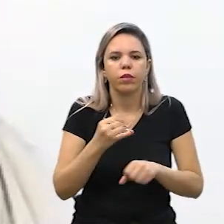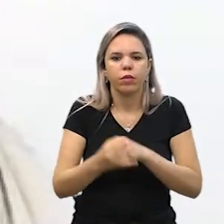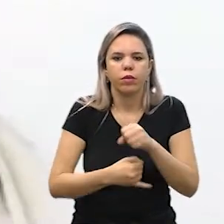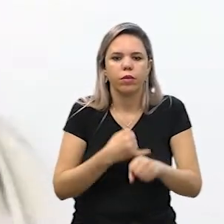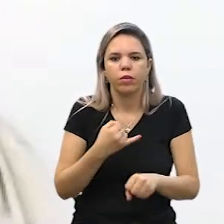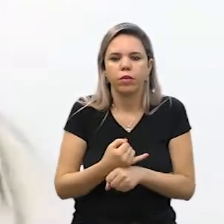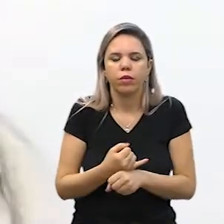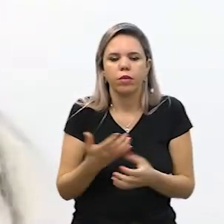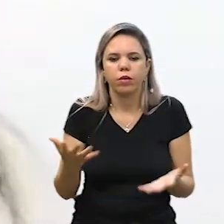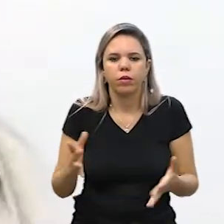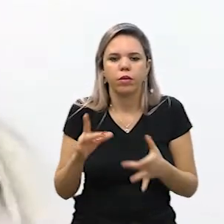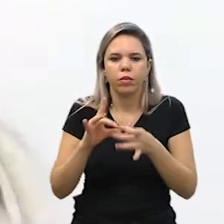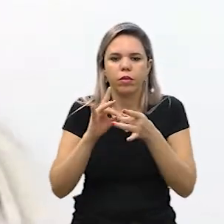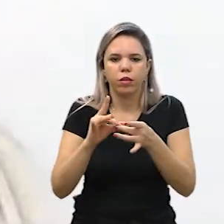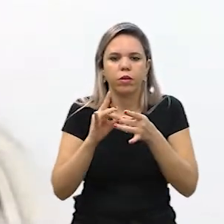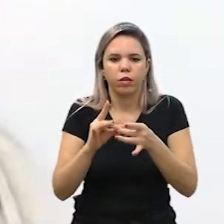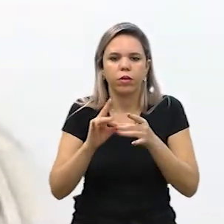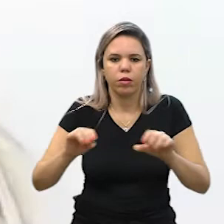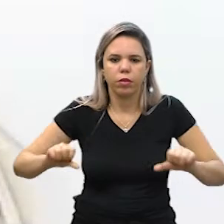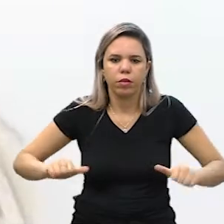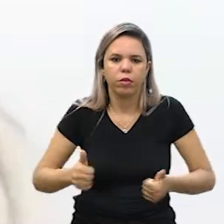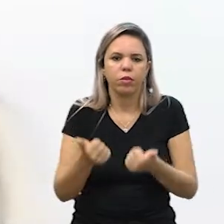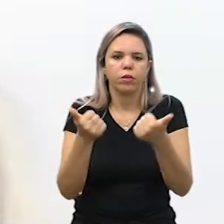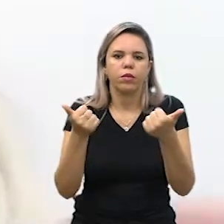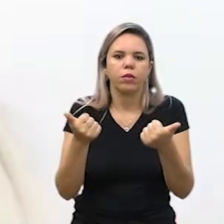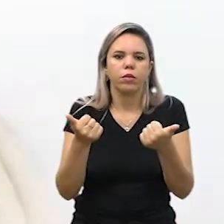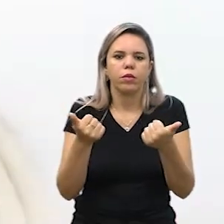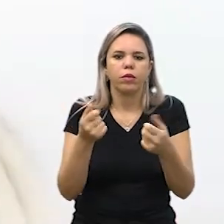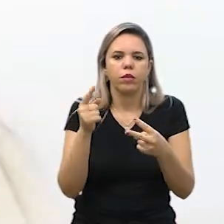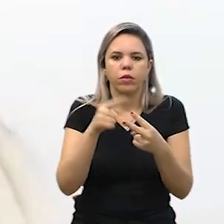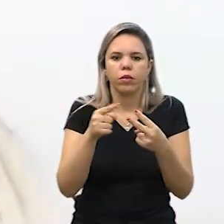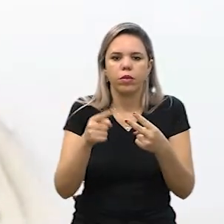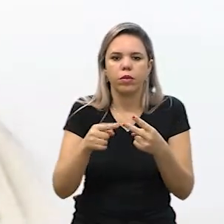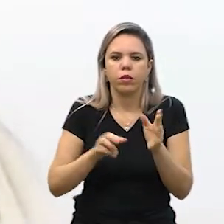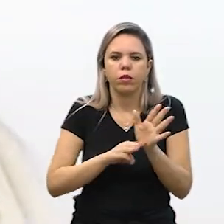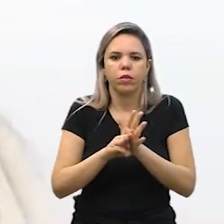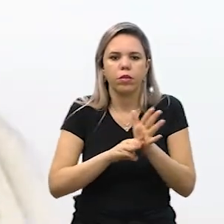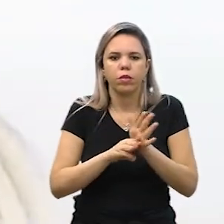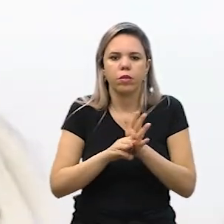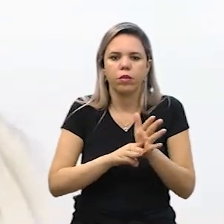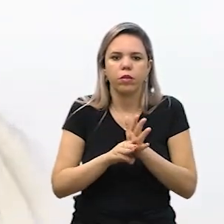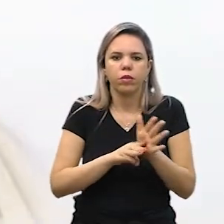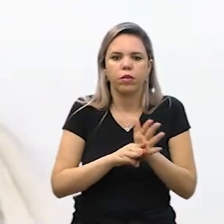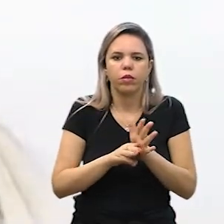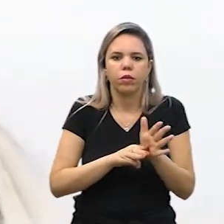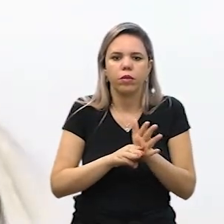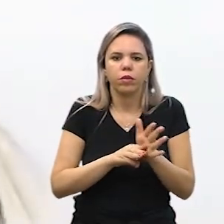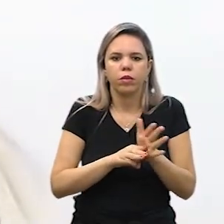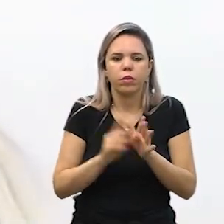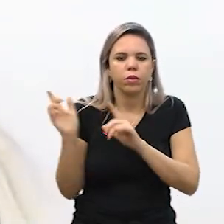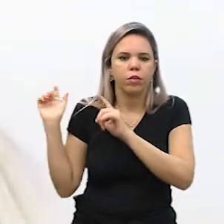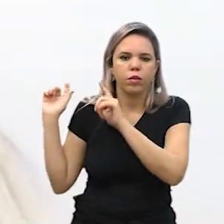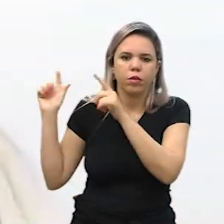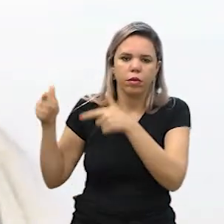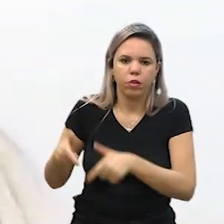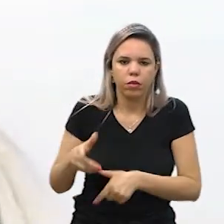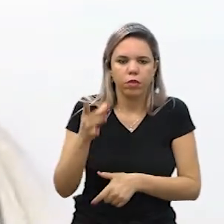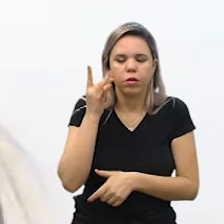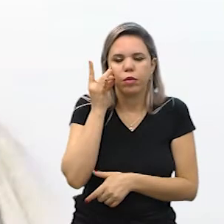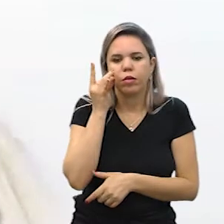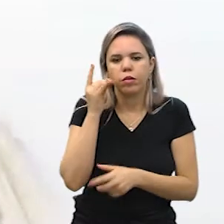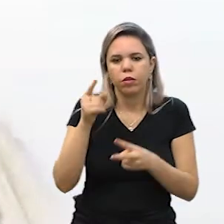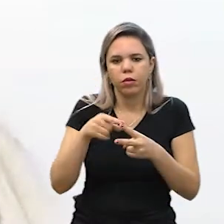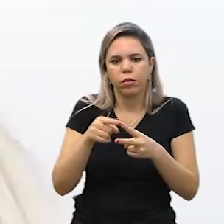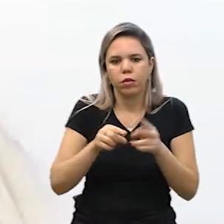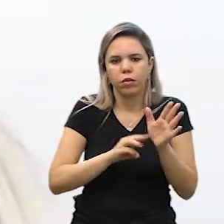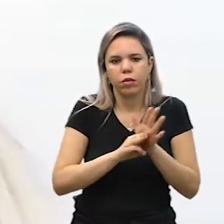ele busca unir os aspectos positivos das duas metodologias, tá? As metodologias tradicionais, presenciais, e